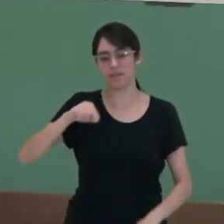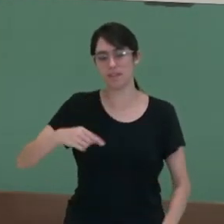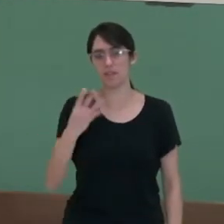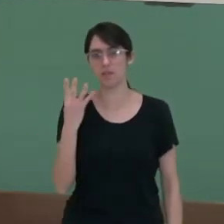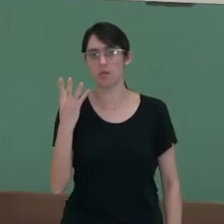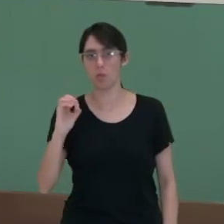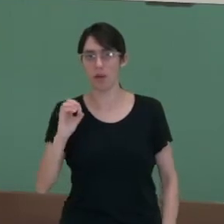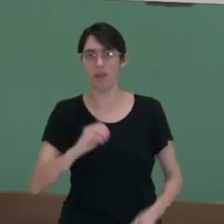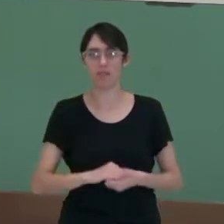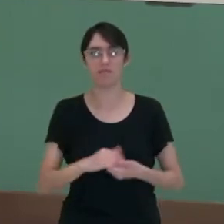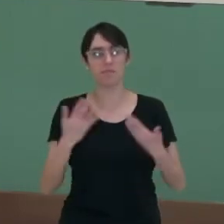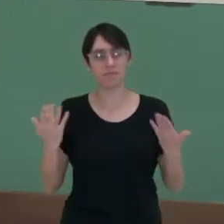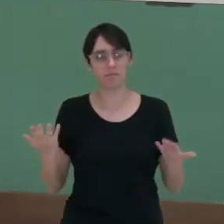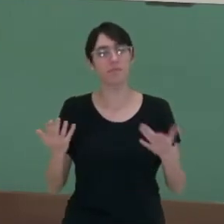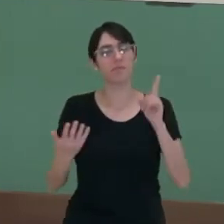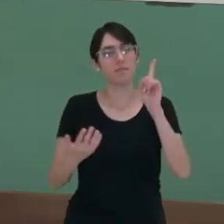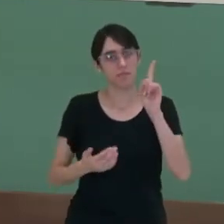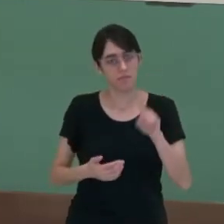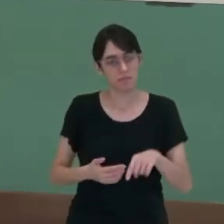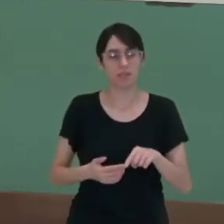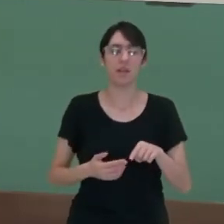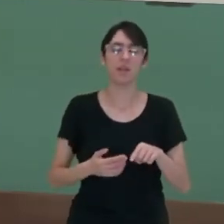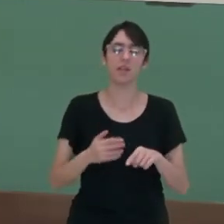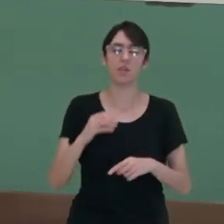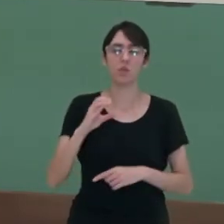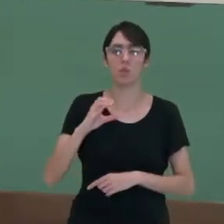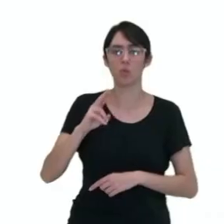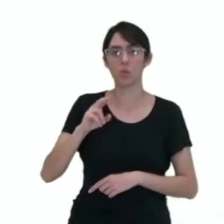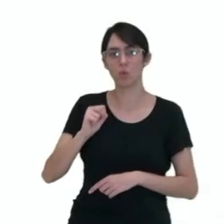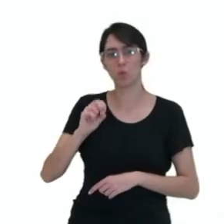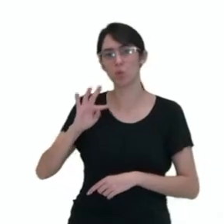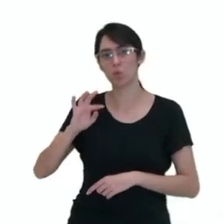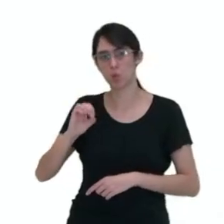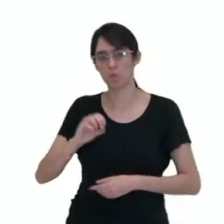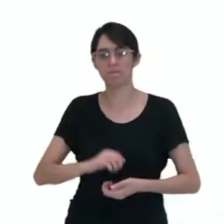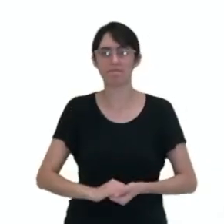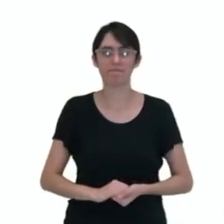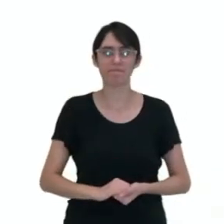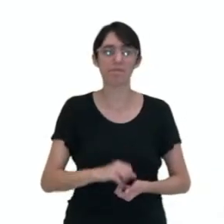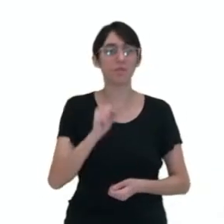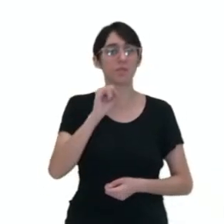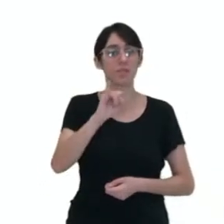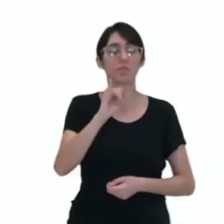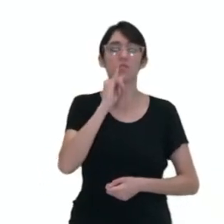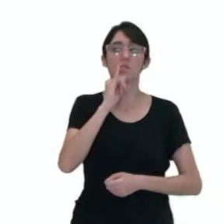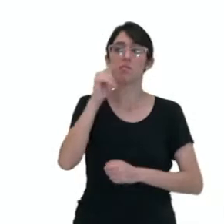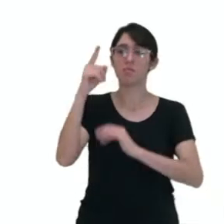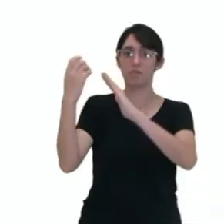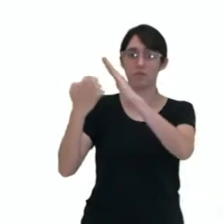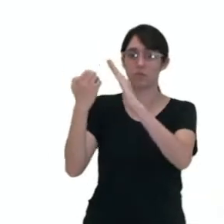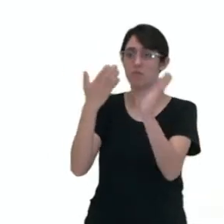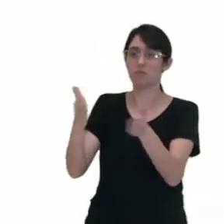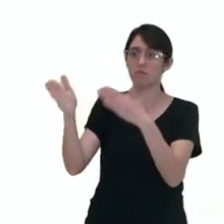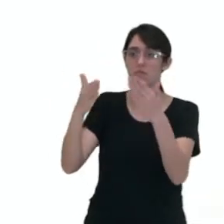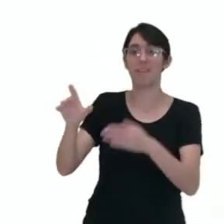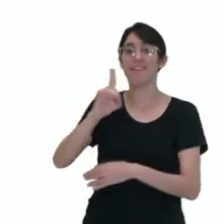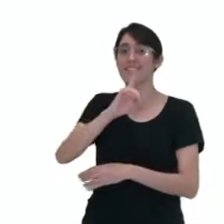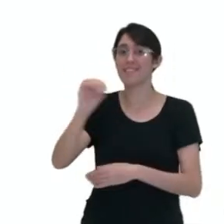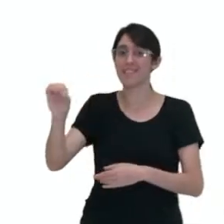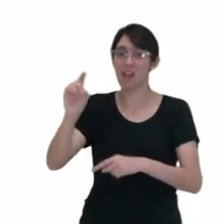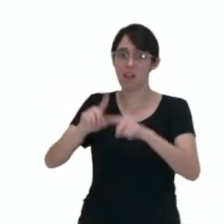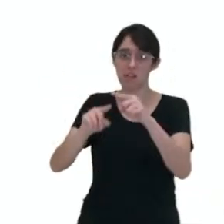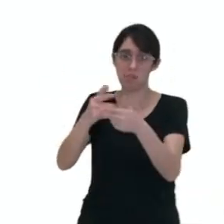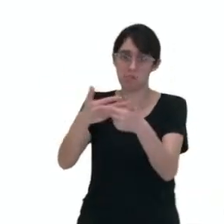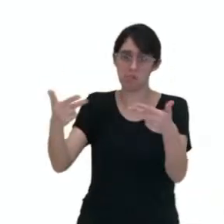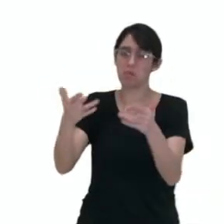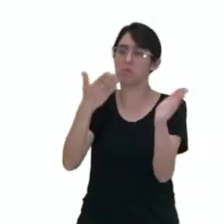Portanto, essa é a nossa função custo. Se a empresa produz 100 peças como exemplo, qual